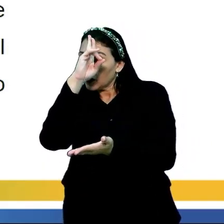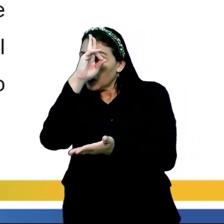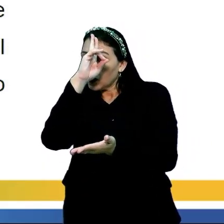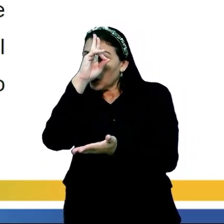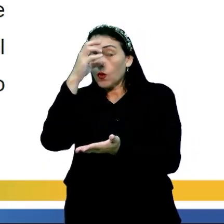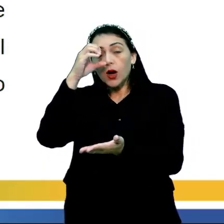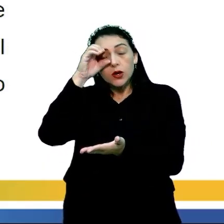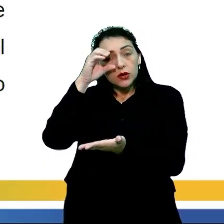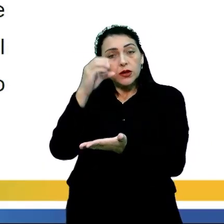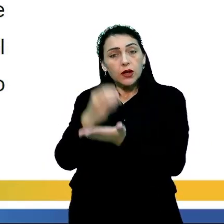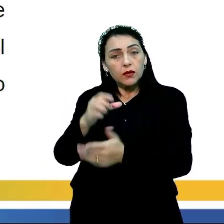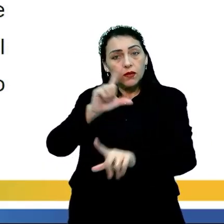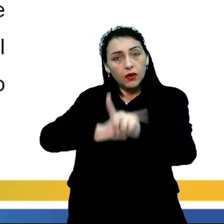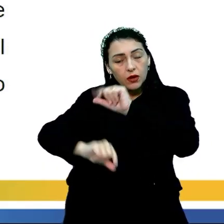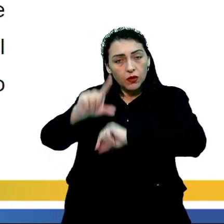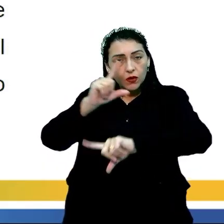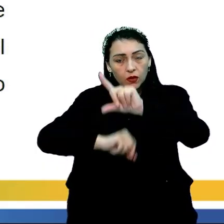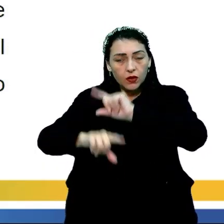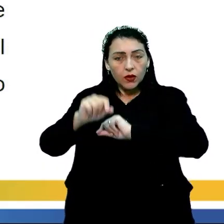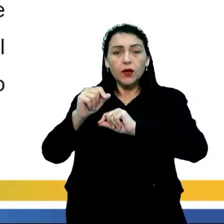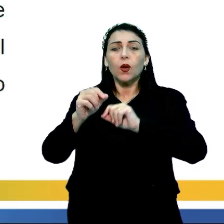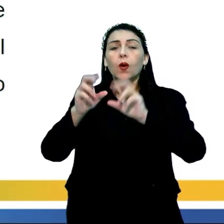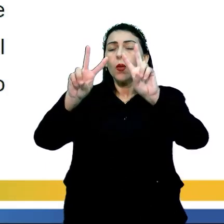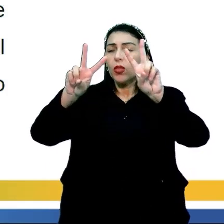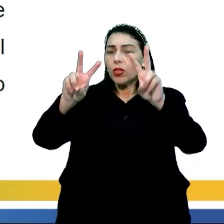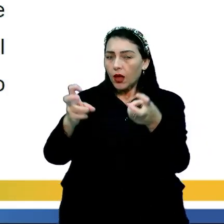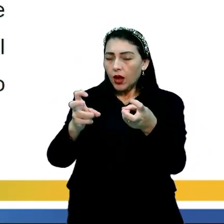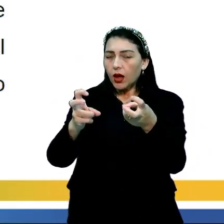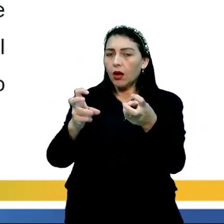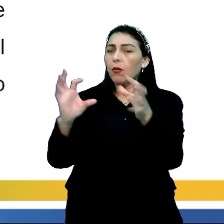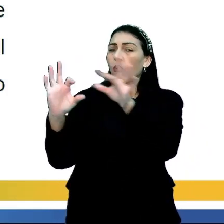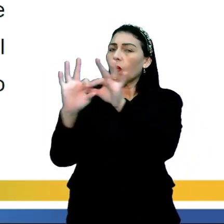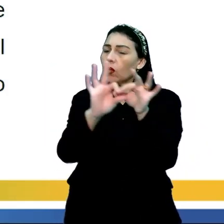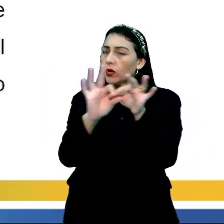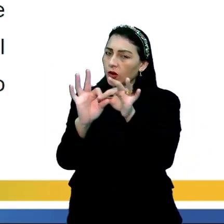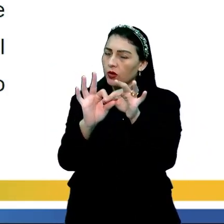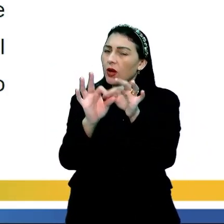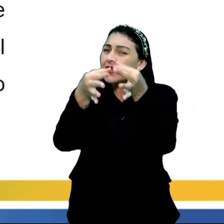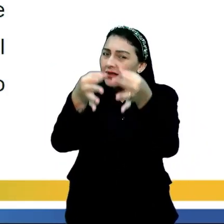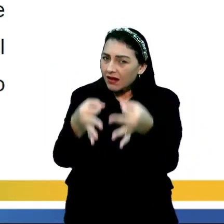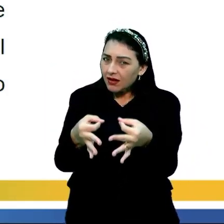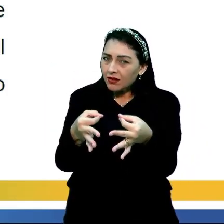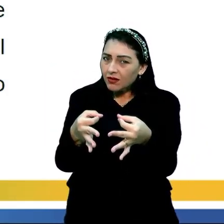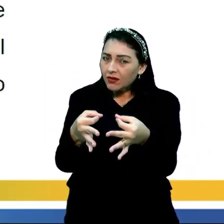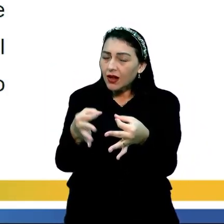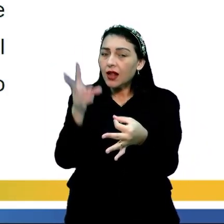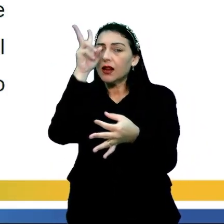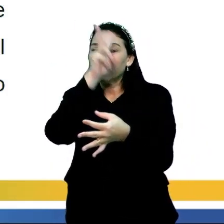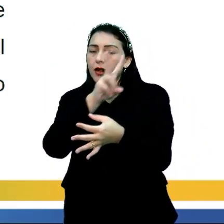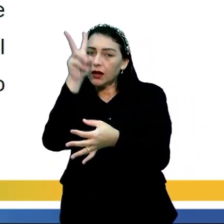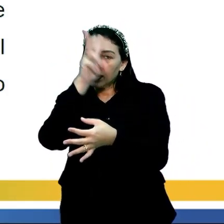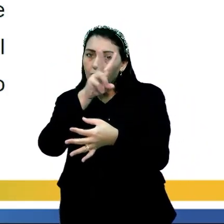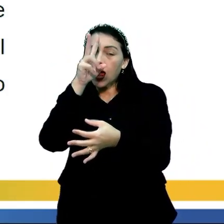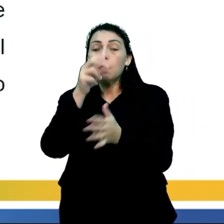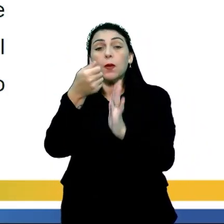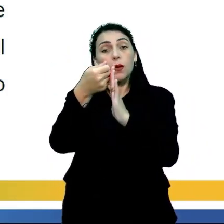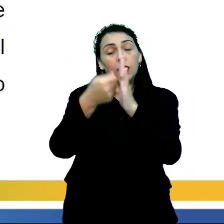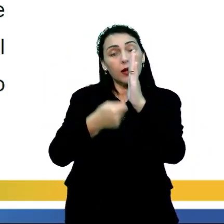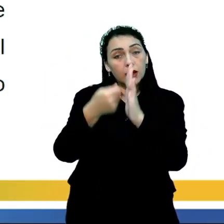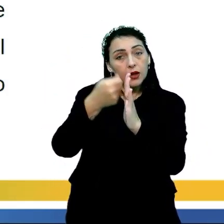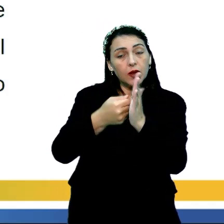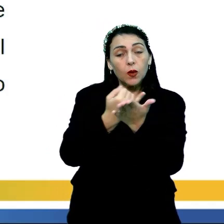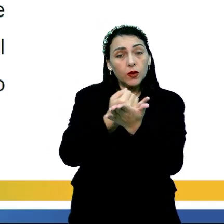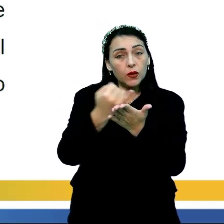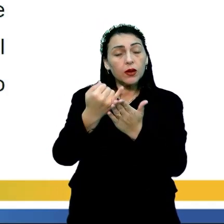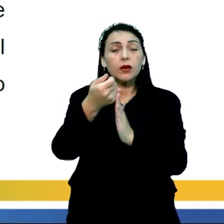as teses que foram selecionadas e com o tema. Será que eu contextualizei de forma correta? Lembrando que essa é uma redação, né, uma